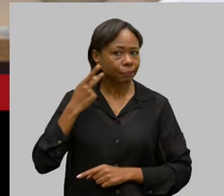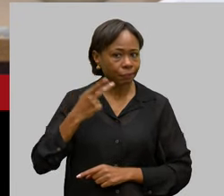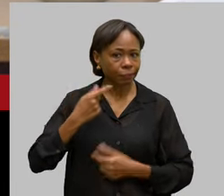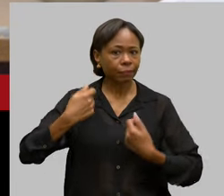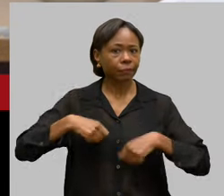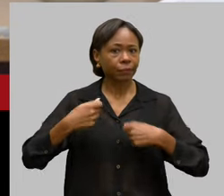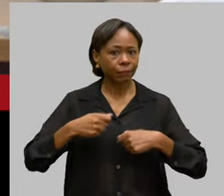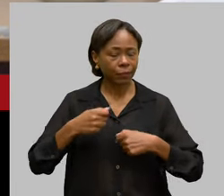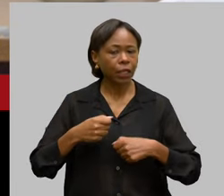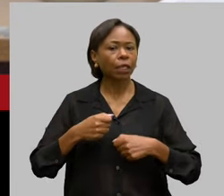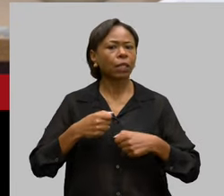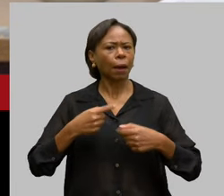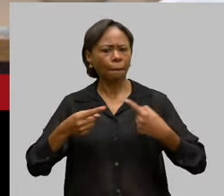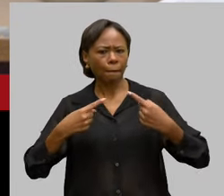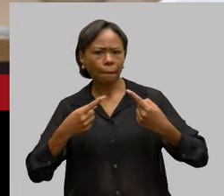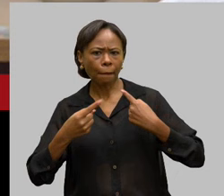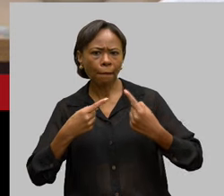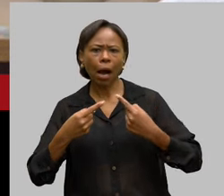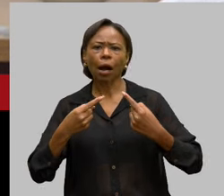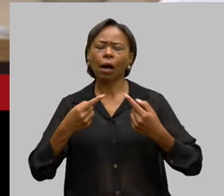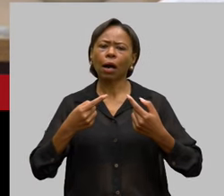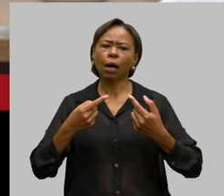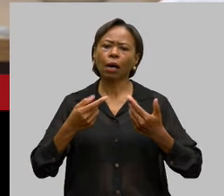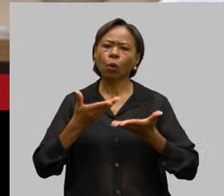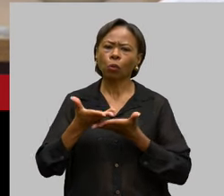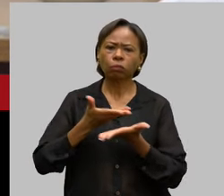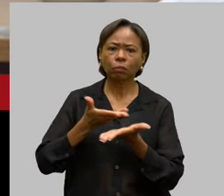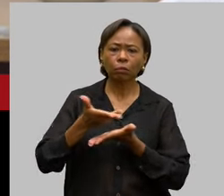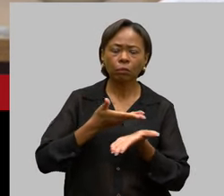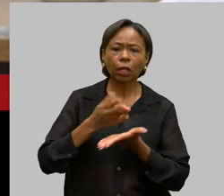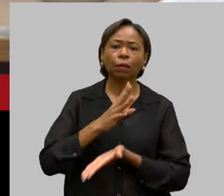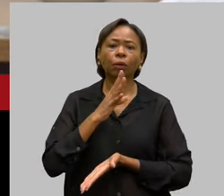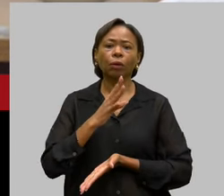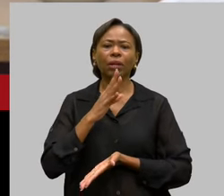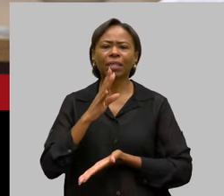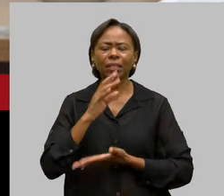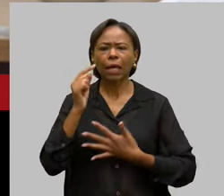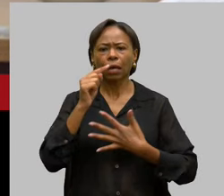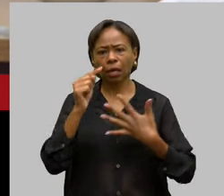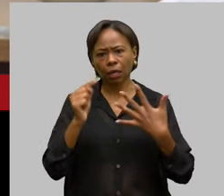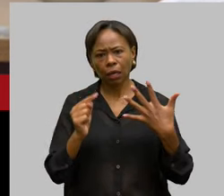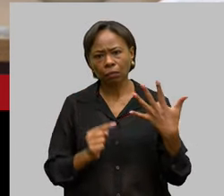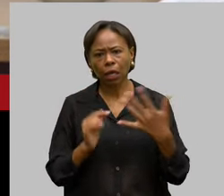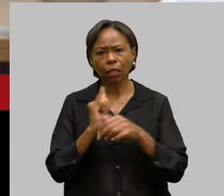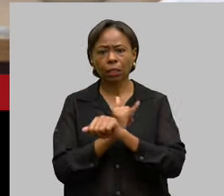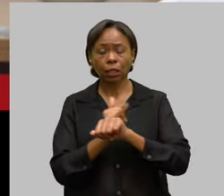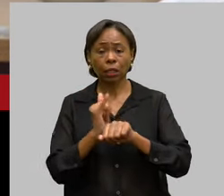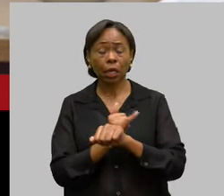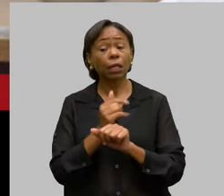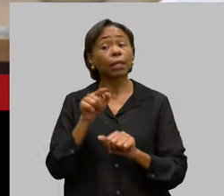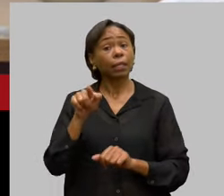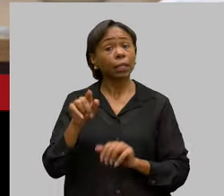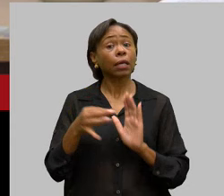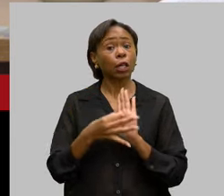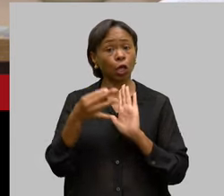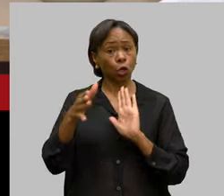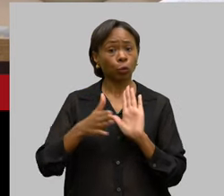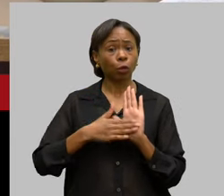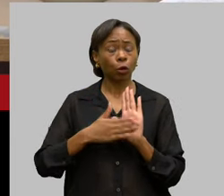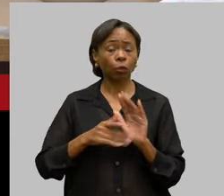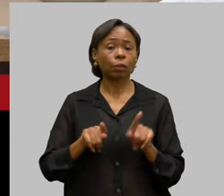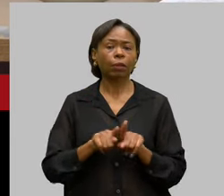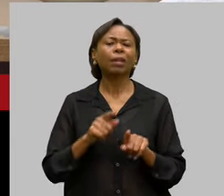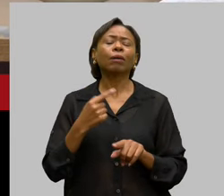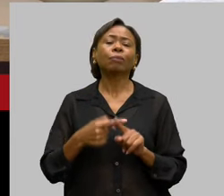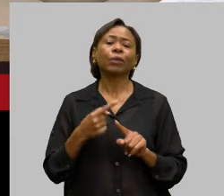questão precisam conhecer essas alternativas e propor eu já digo isso porque já há um movimento no Estado